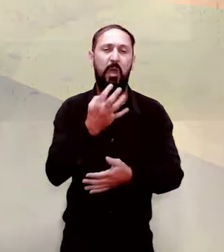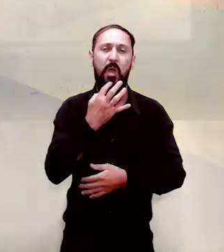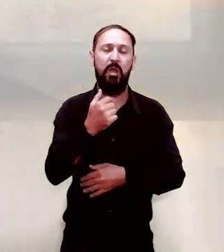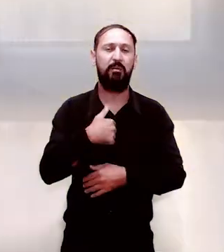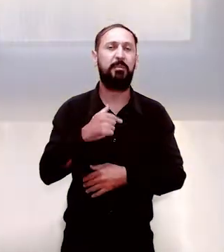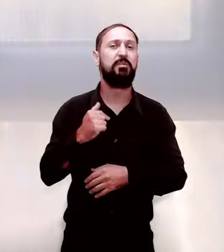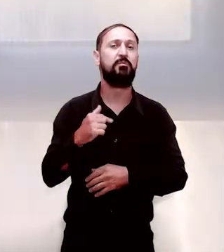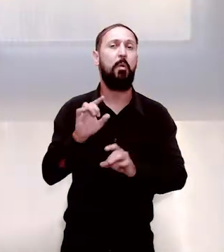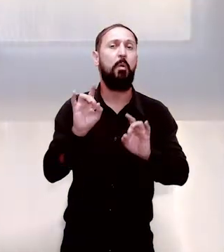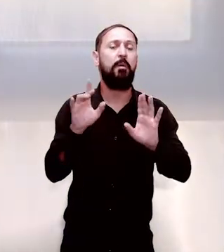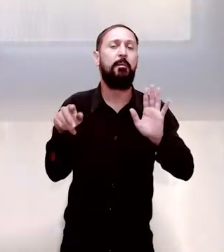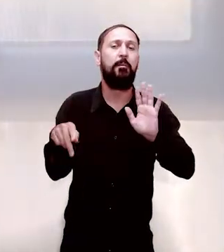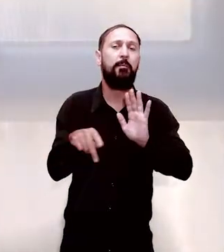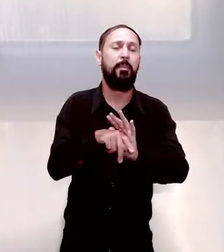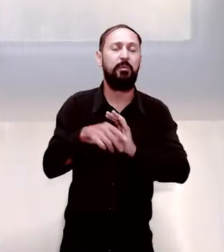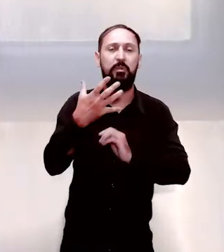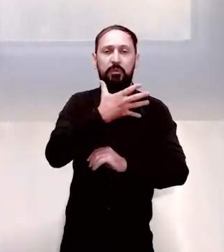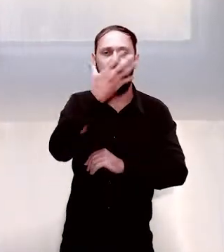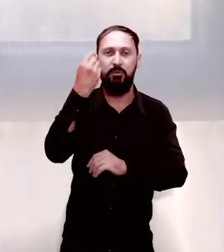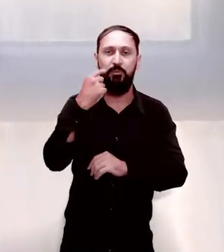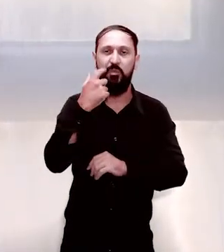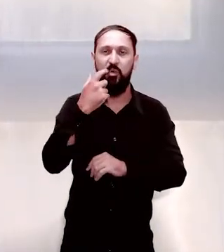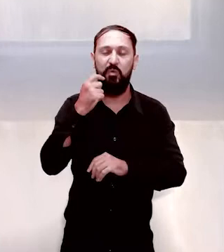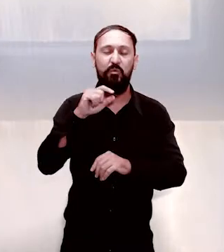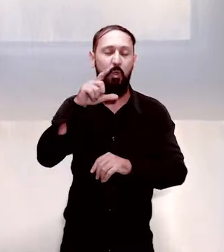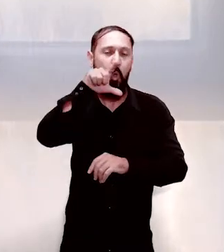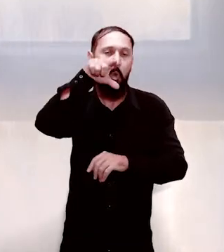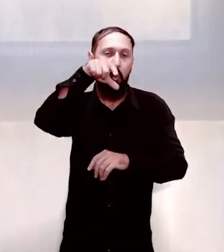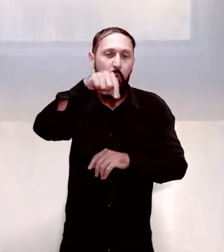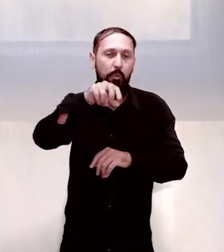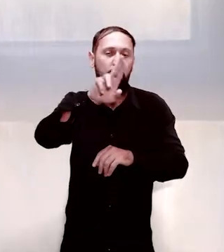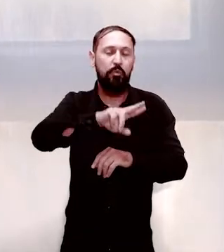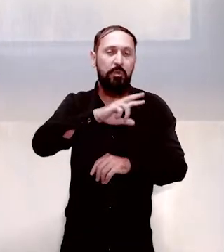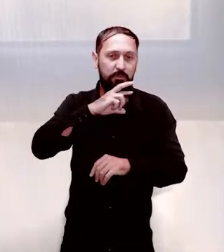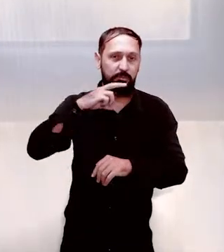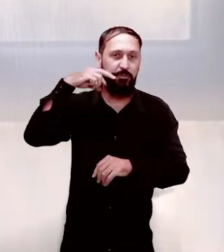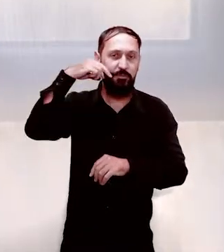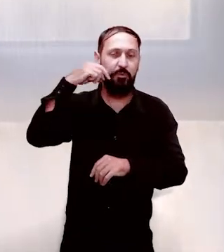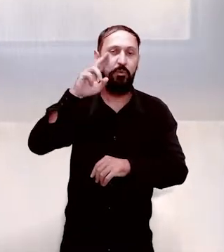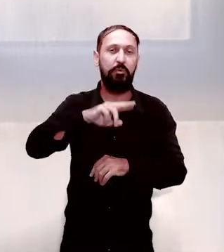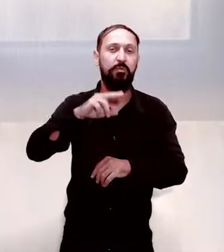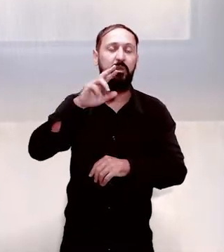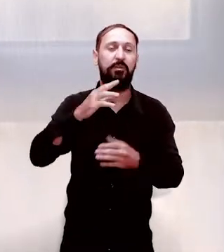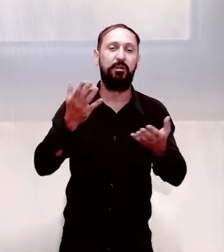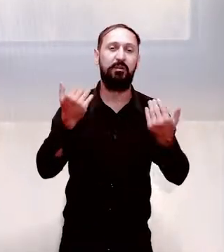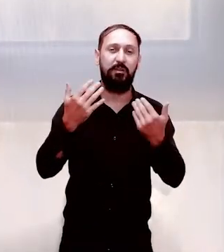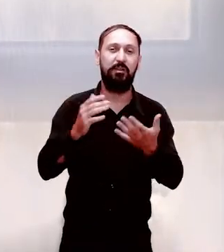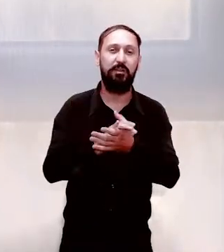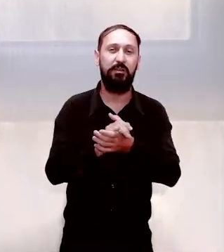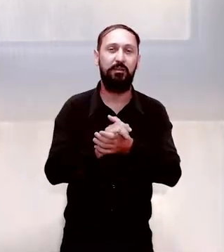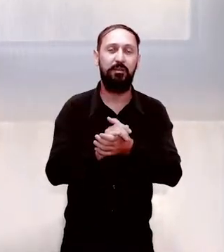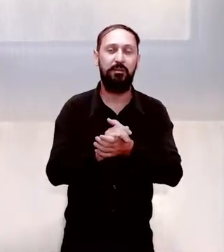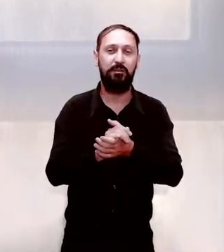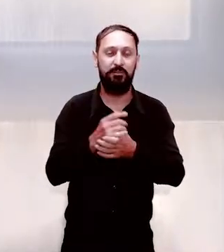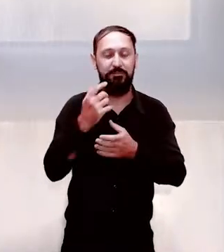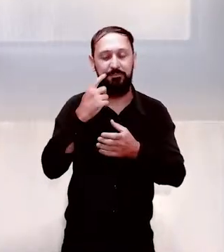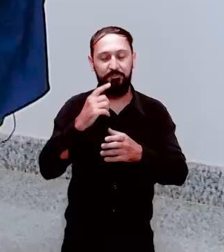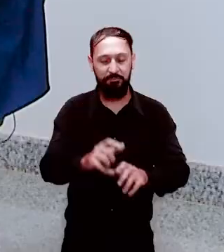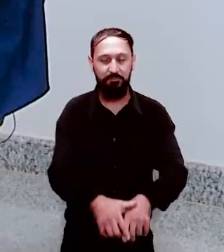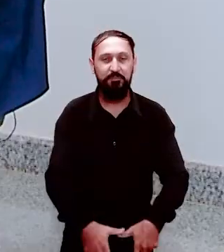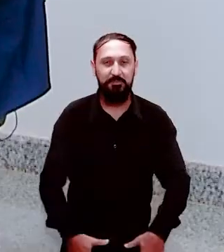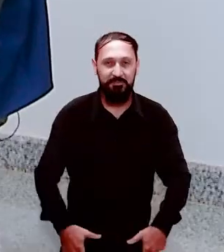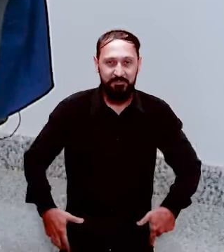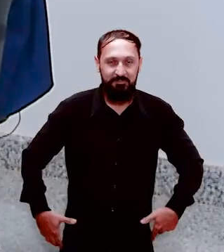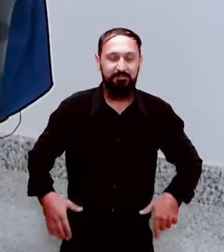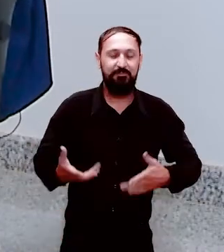os apelidos que todos sabem, mas o meu, especificamente, que eu não me esqueço, foi Urubu de Sunga, porque a gente jogava handebol com aquelas